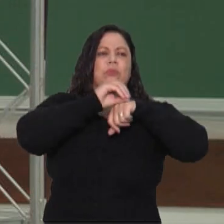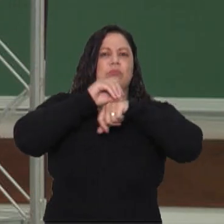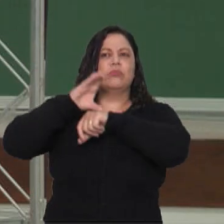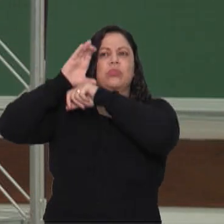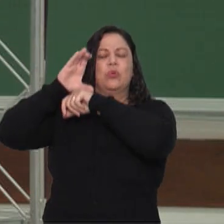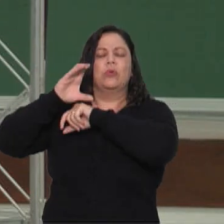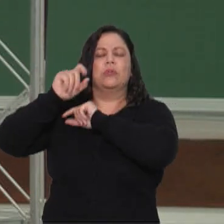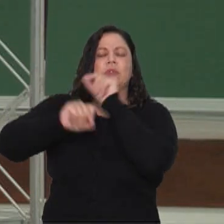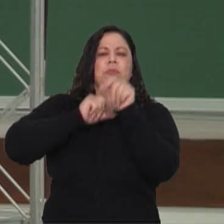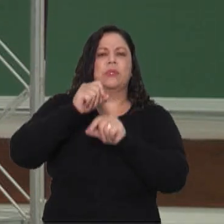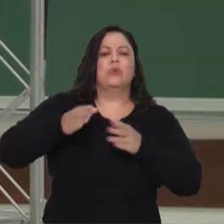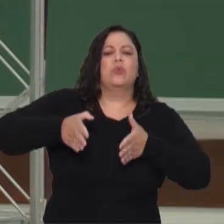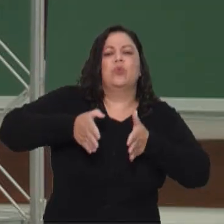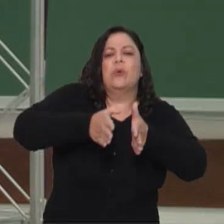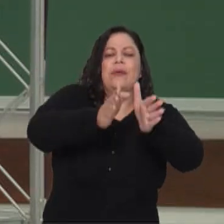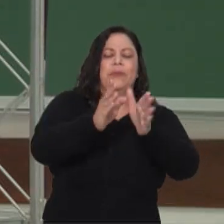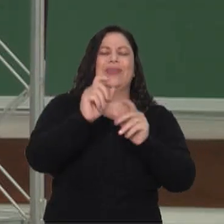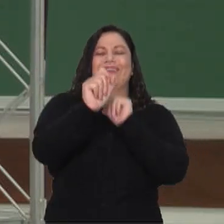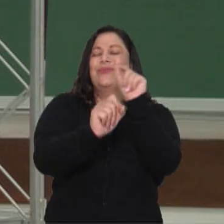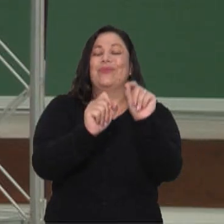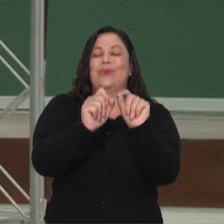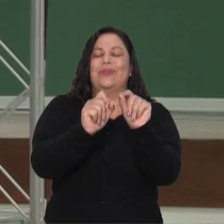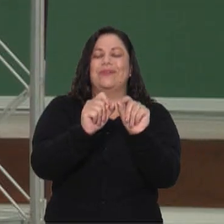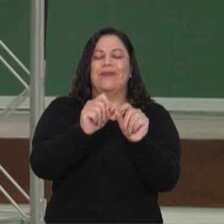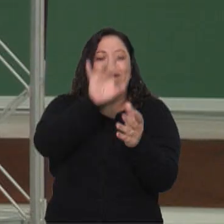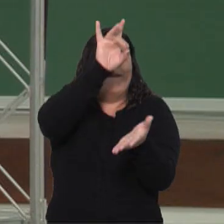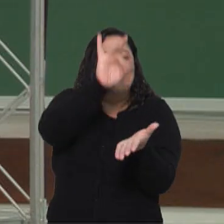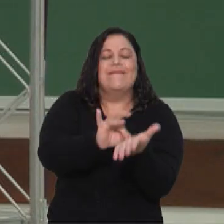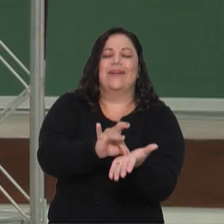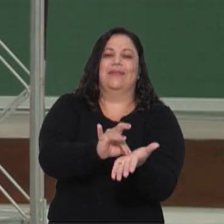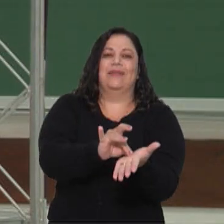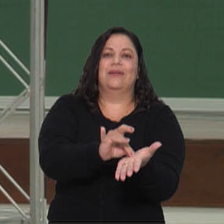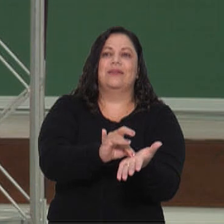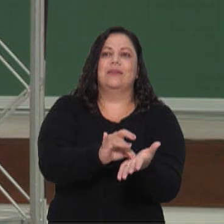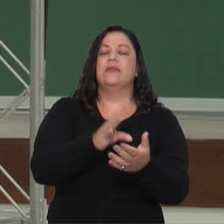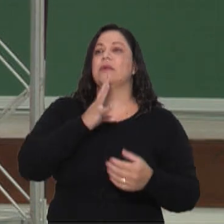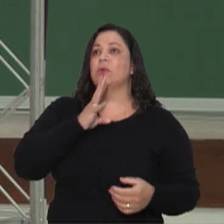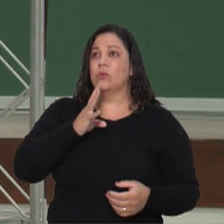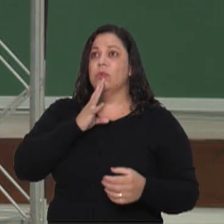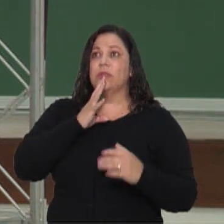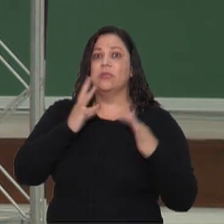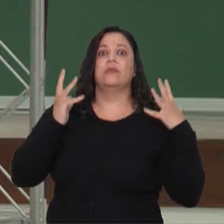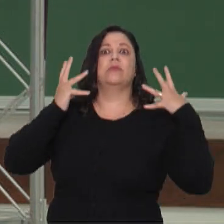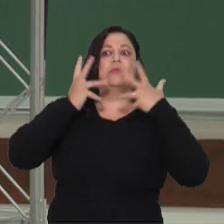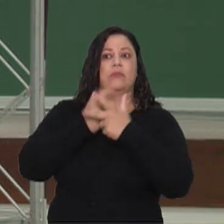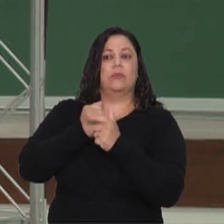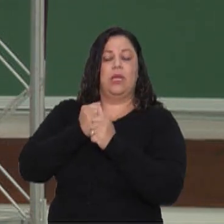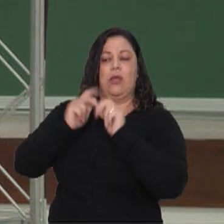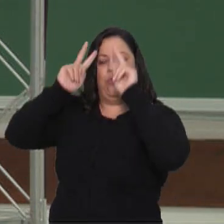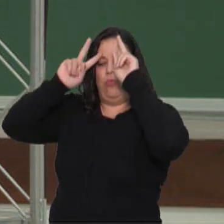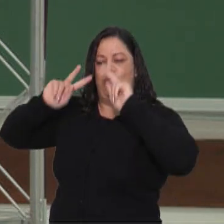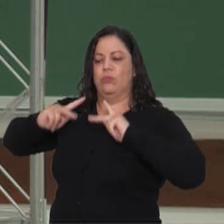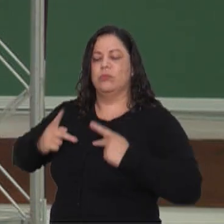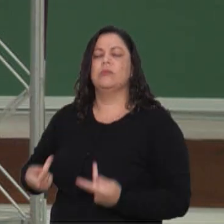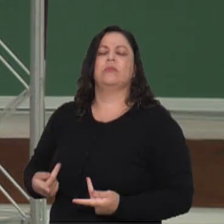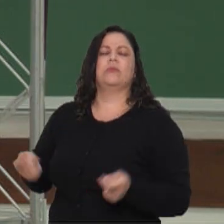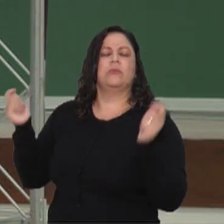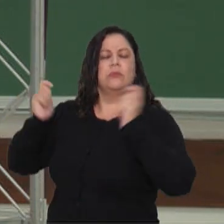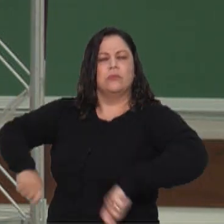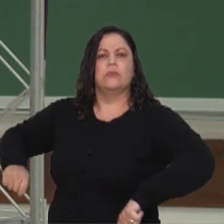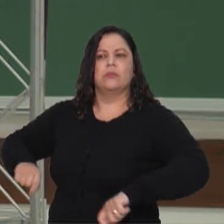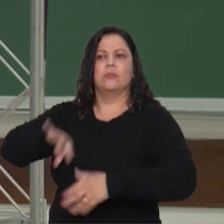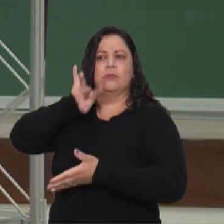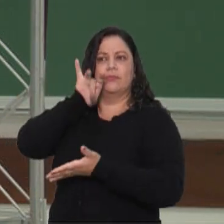que pode me levar a uma verdade. Conhecer o belo em si é chegar a uma verdade. E isso para o Platão é de